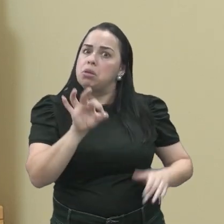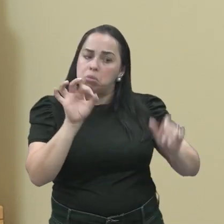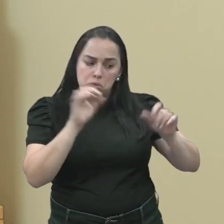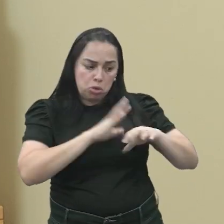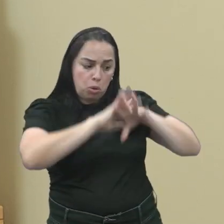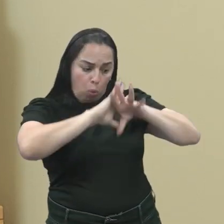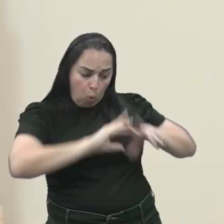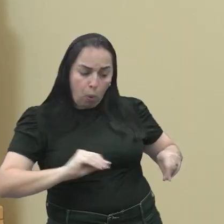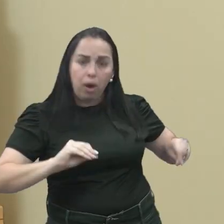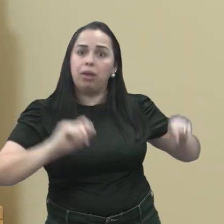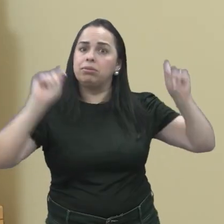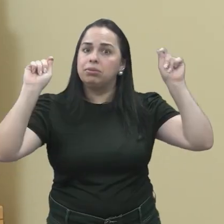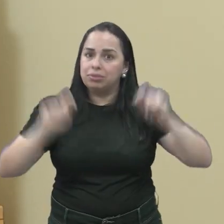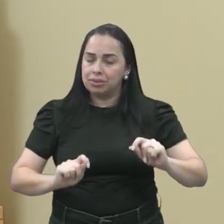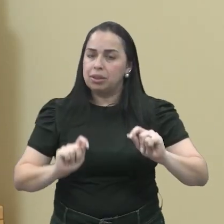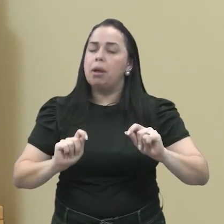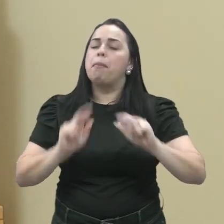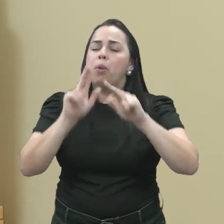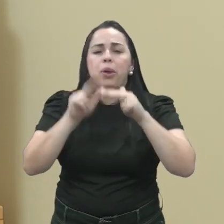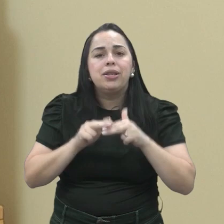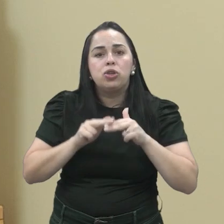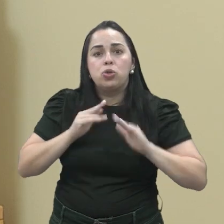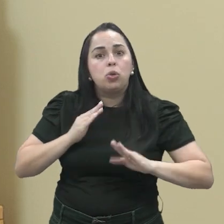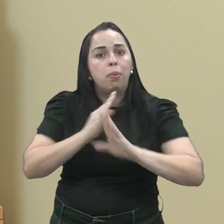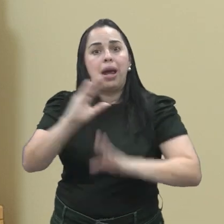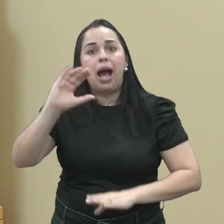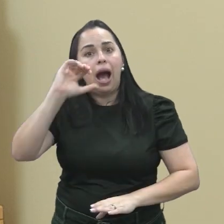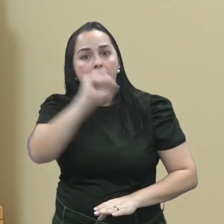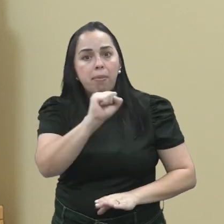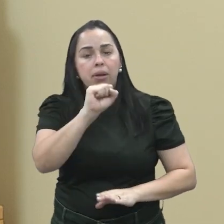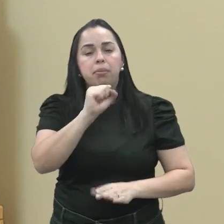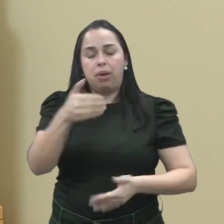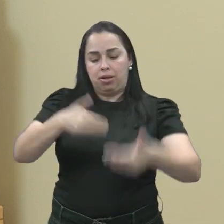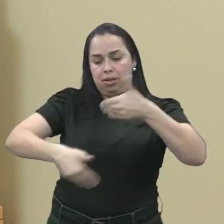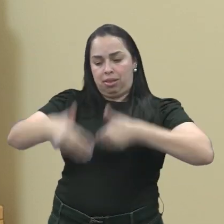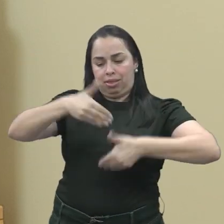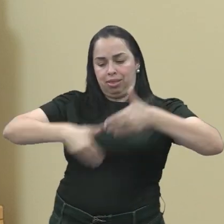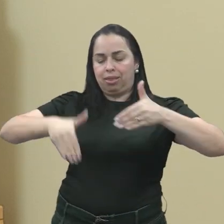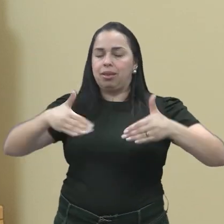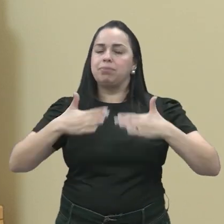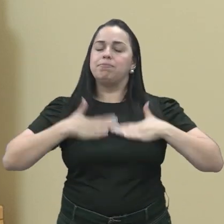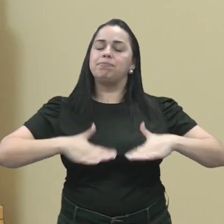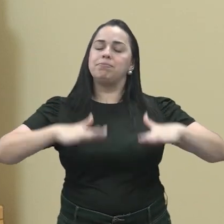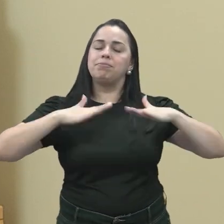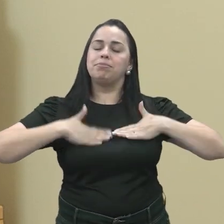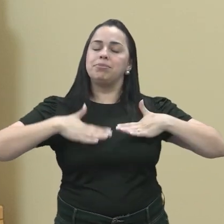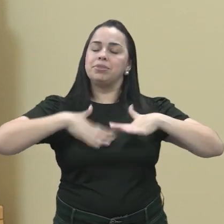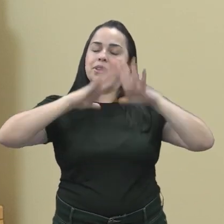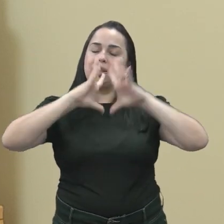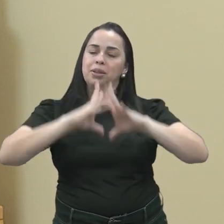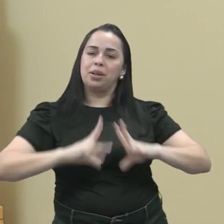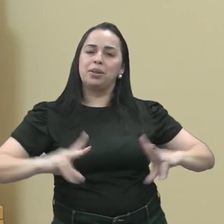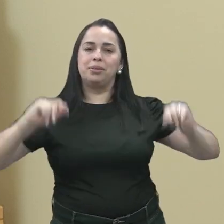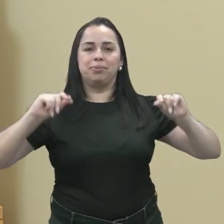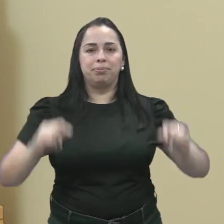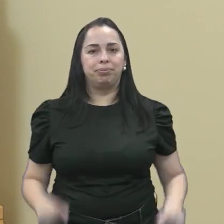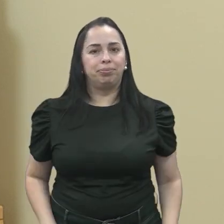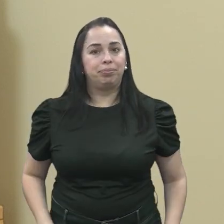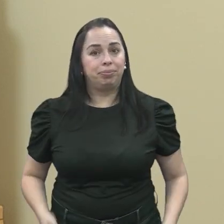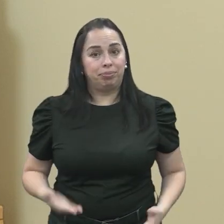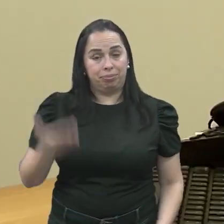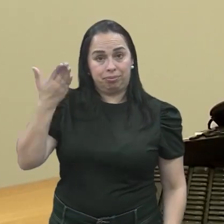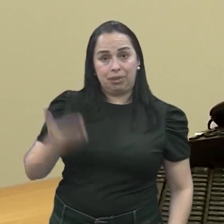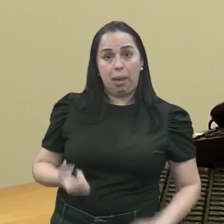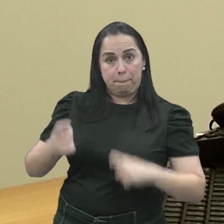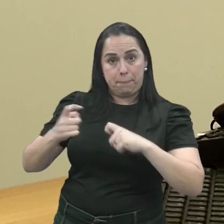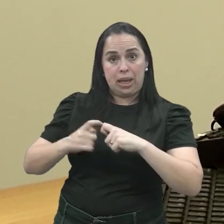98% de chance de curar. É interessante a gente descobrir o mais precoce possível, para que a gente possa fazer um tratamento mais tranquilo e uma chance de cura da doença bem mais